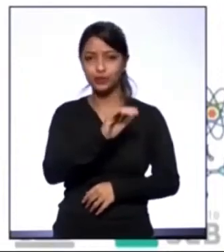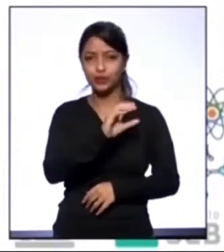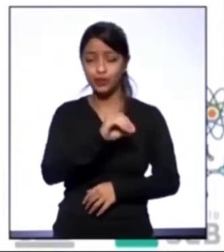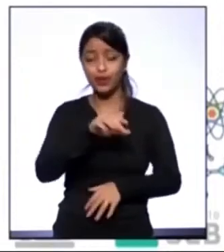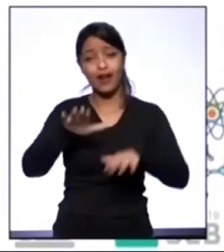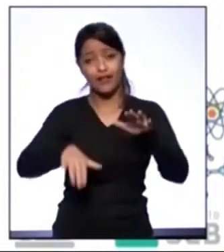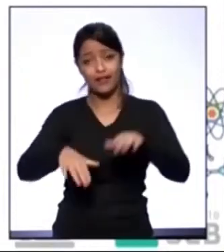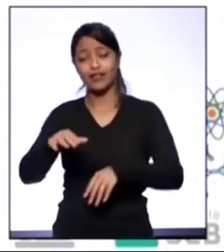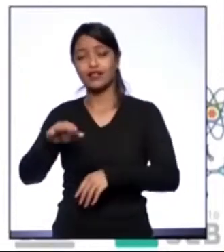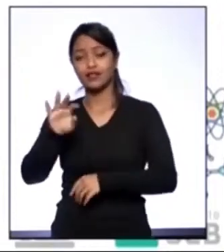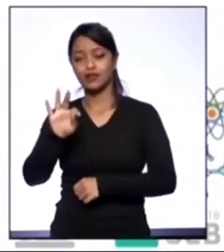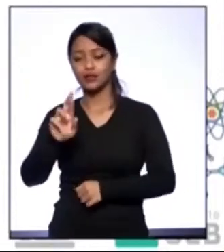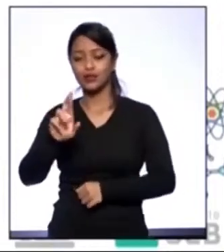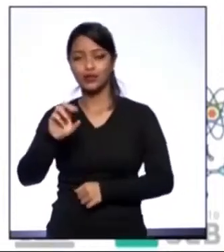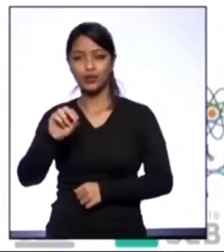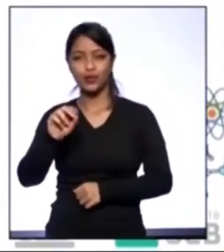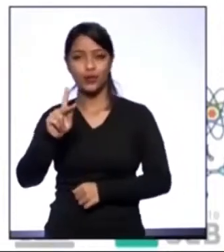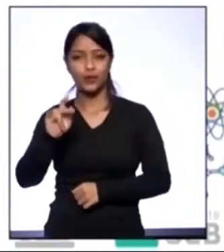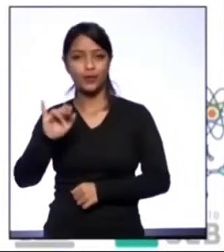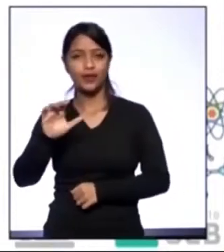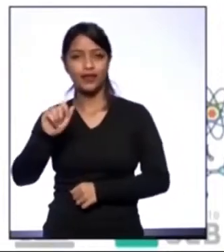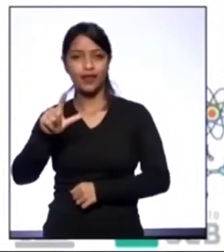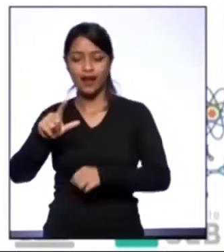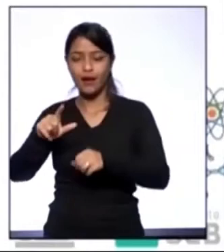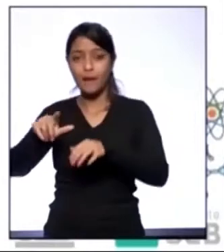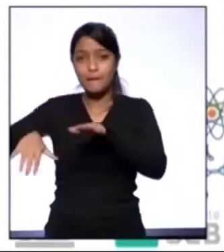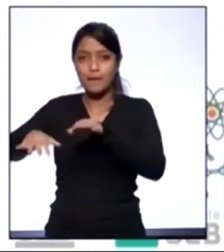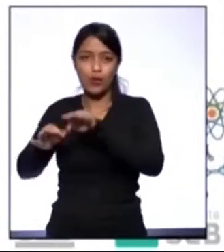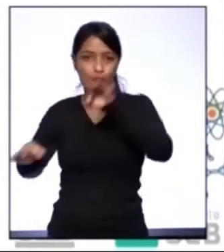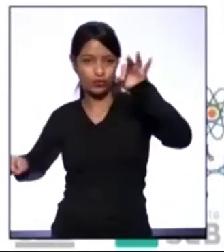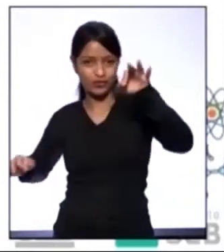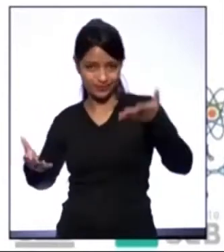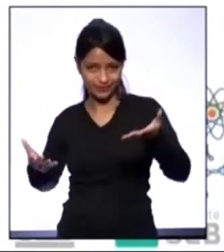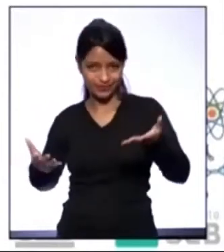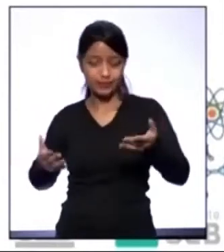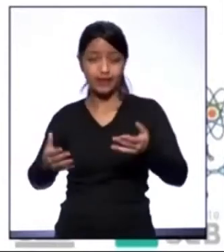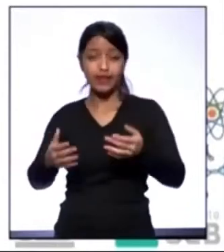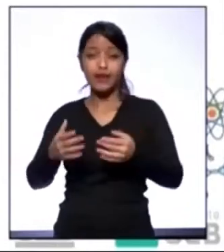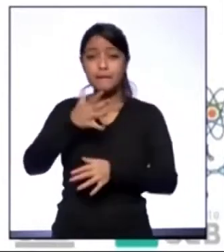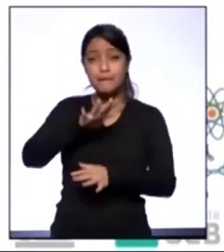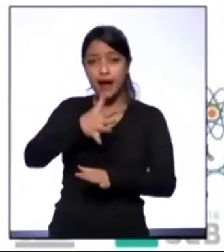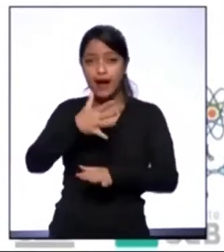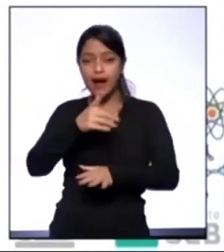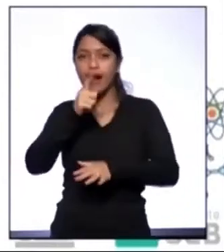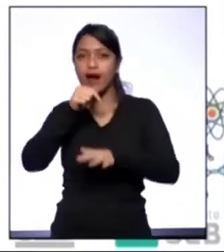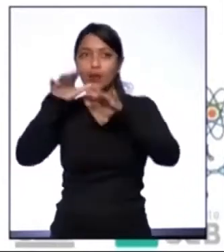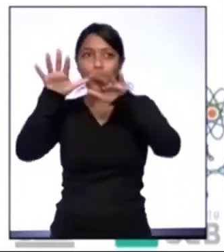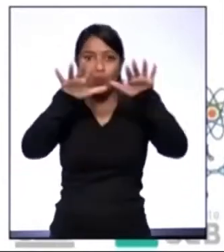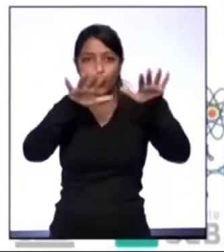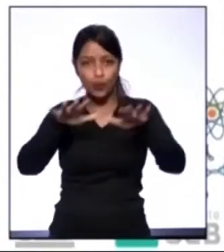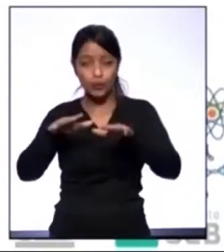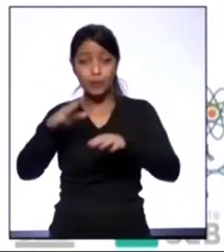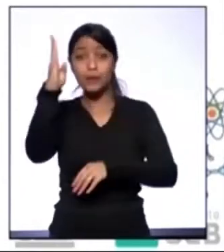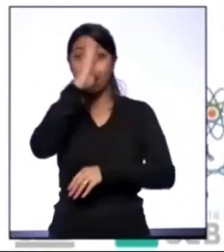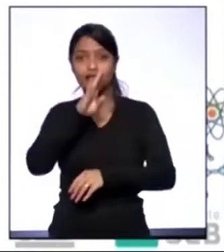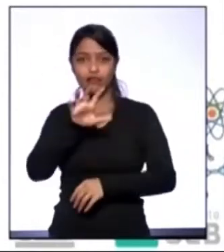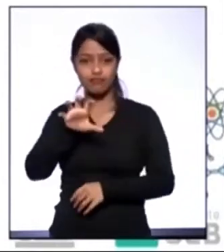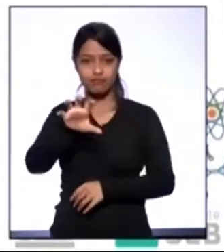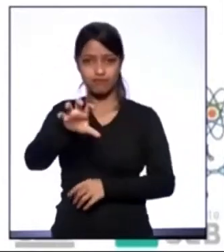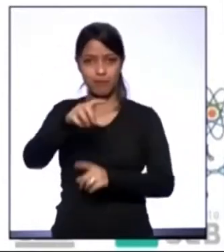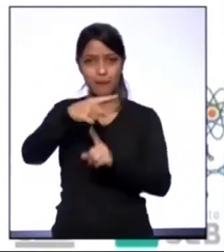Semi-úmido, não semiárido. Tropical semi-úmido. É o clima do Brasil central. Pode olhar para o mapa e ter familiaridade com